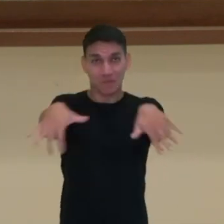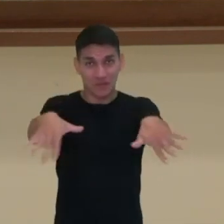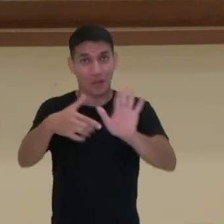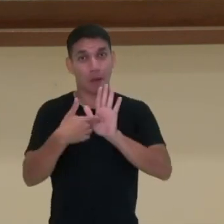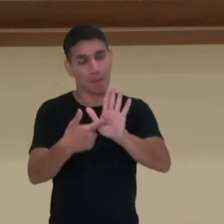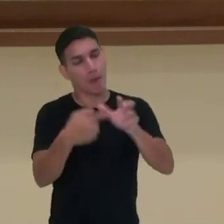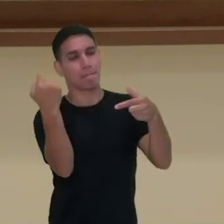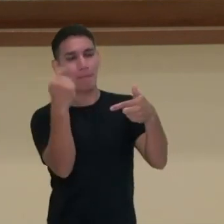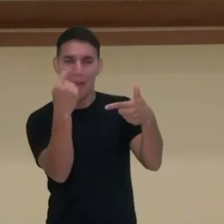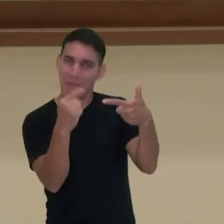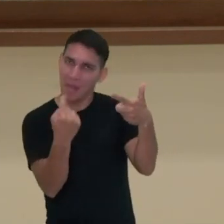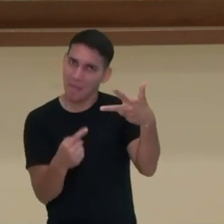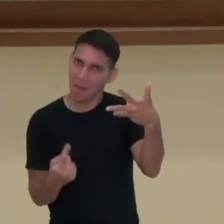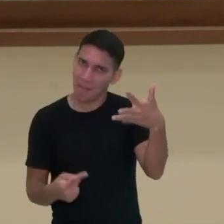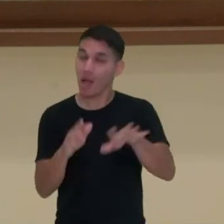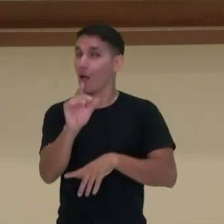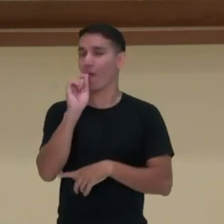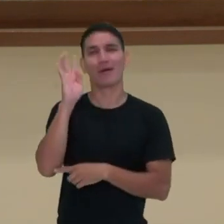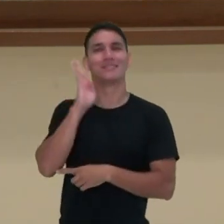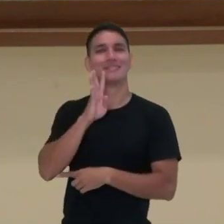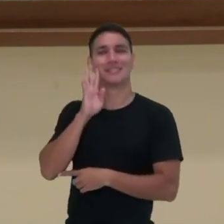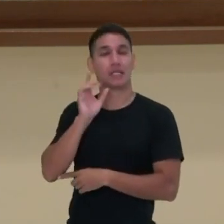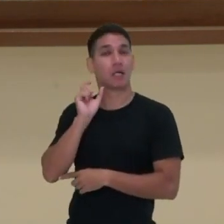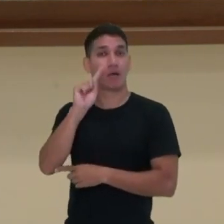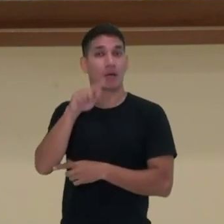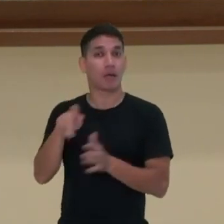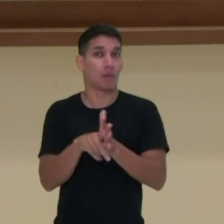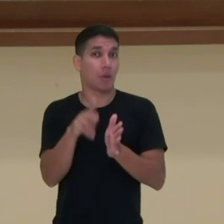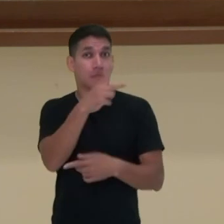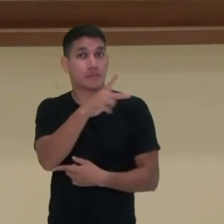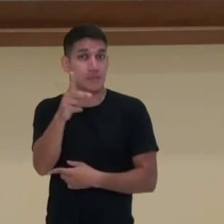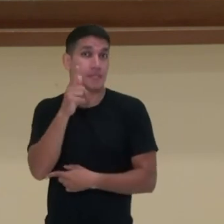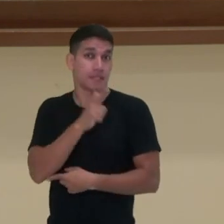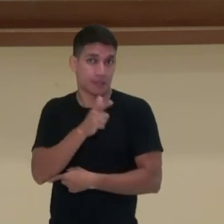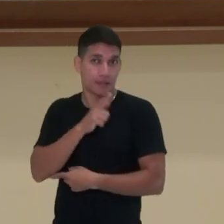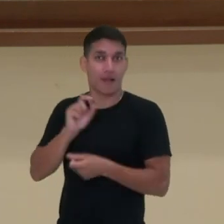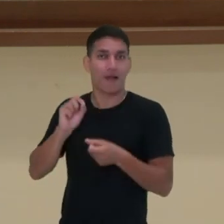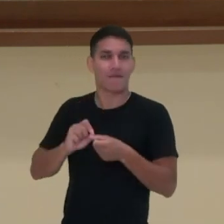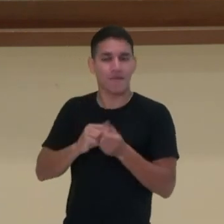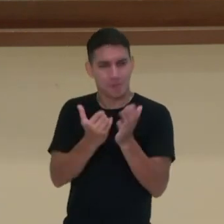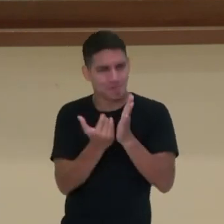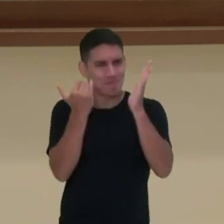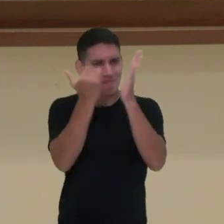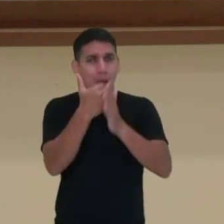essas características. O legal mesmo é que você consiga extrapolar